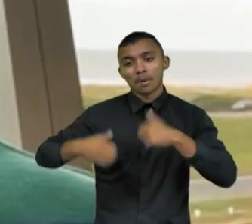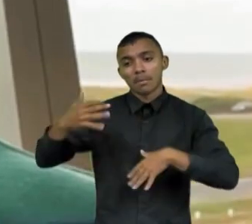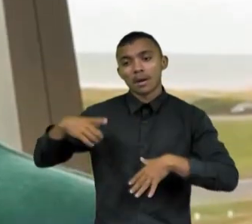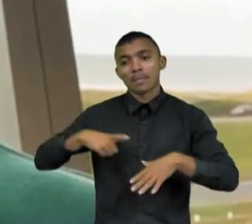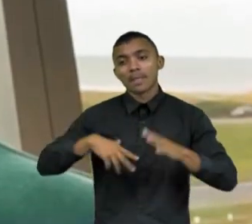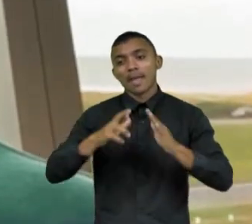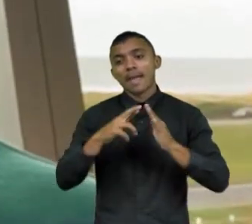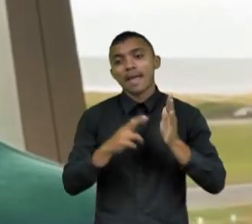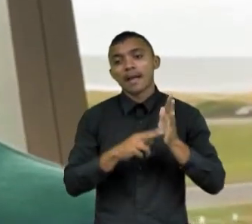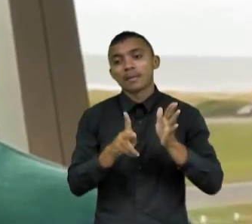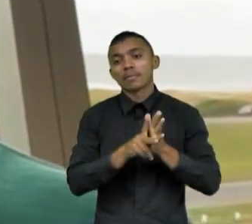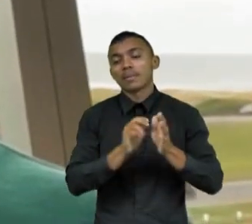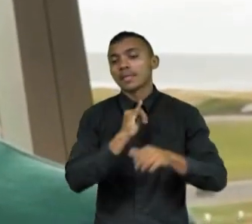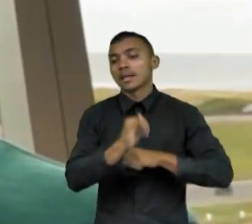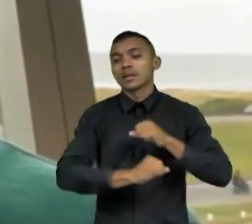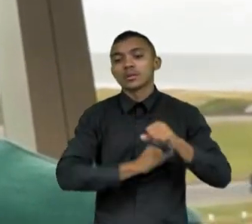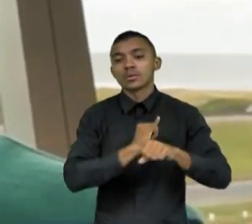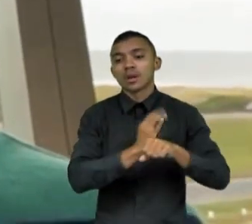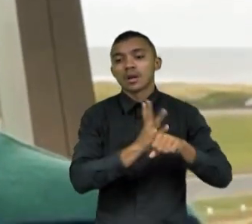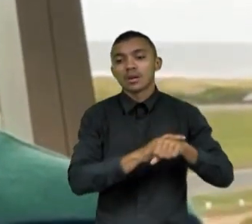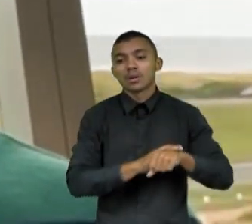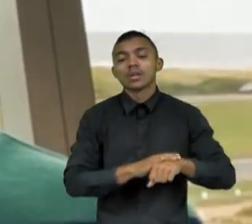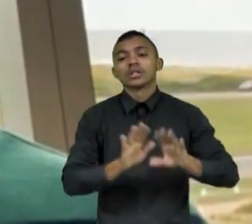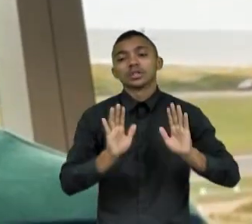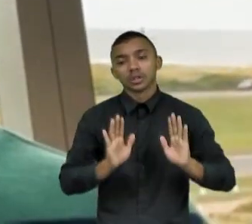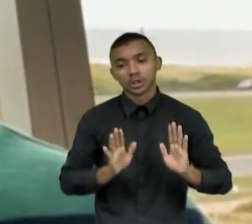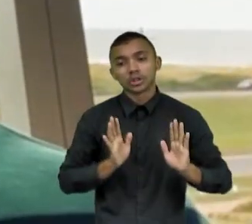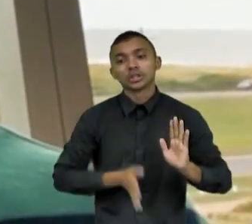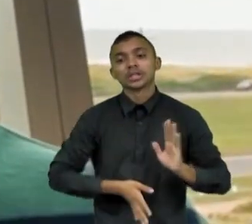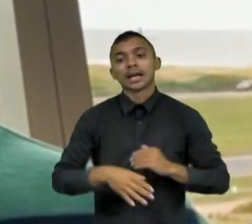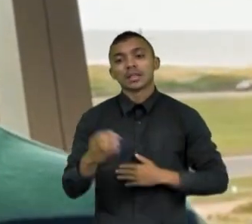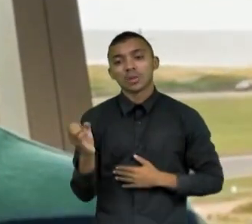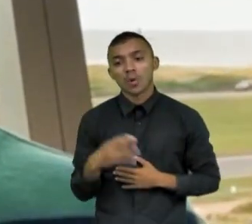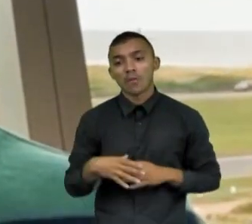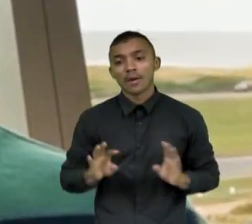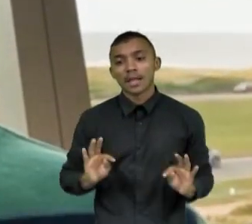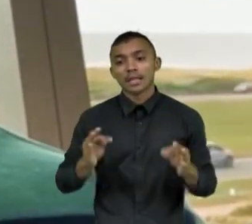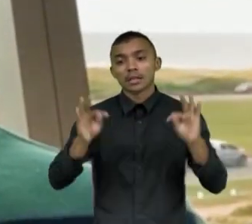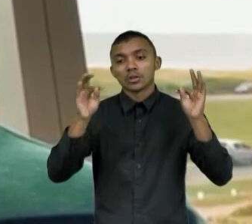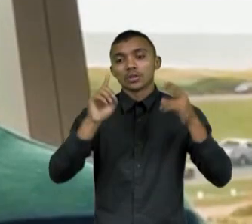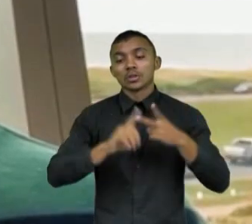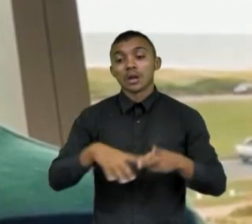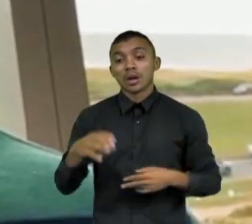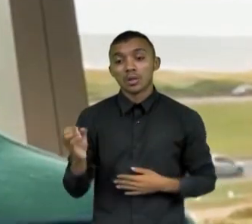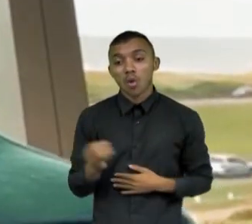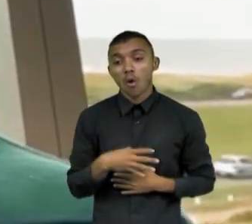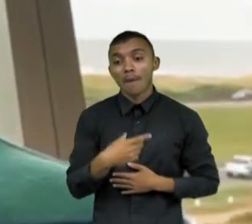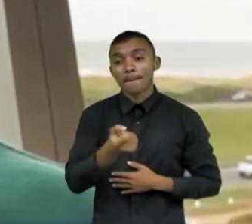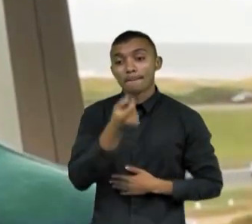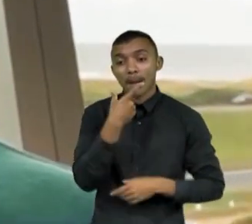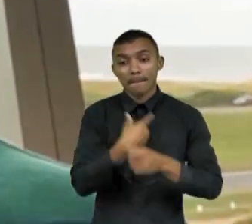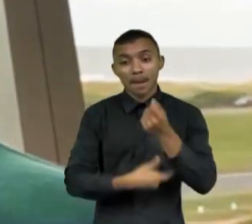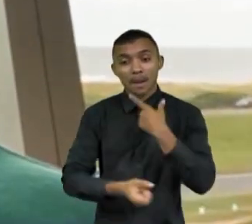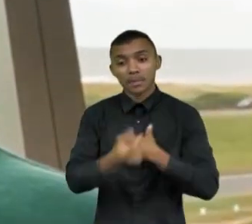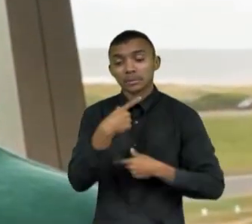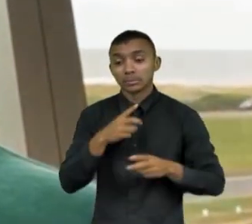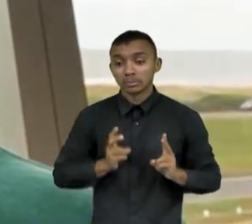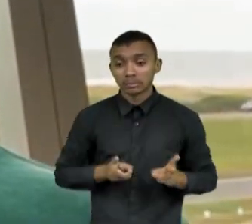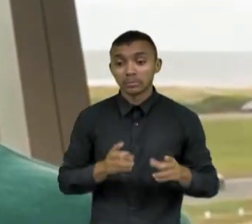de Doenças. Então, novas tecnologias, novos medicamentos são incorporados sem problema.